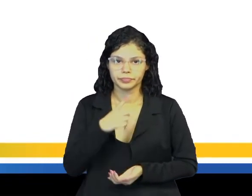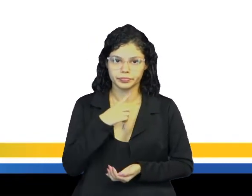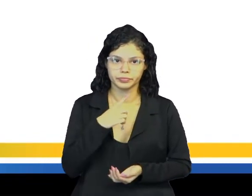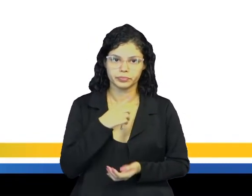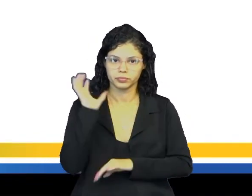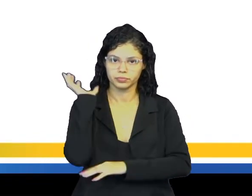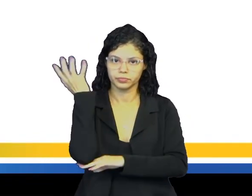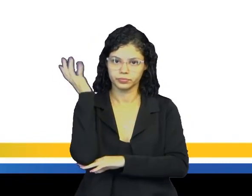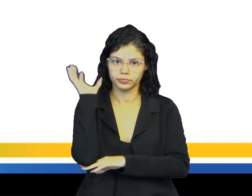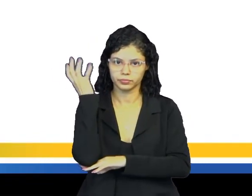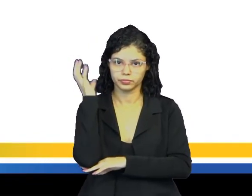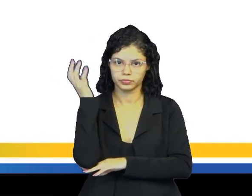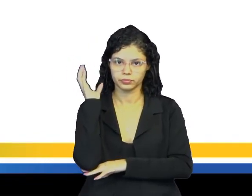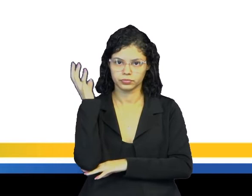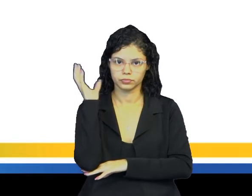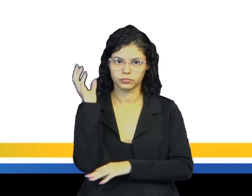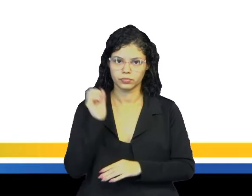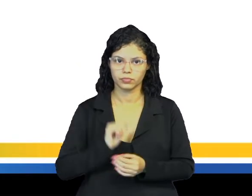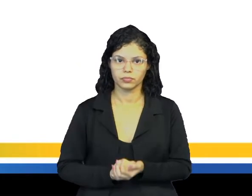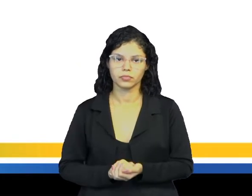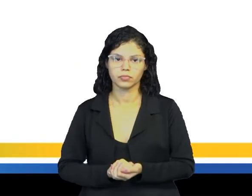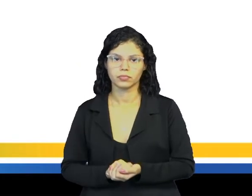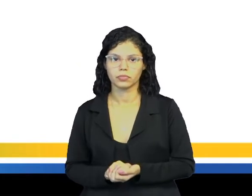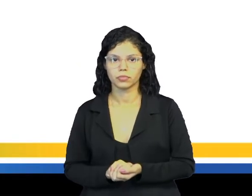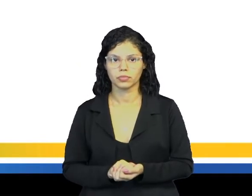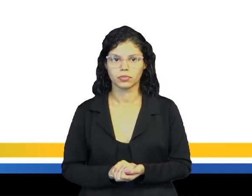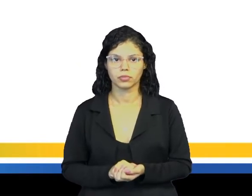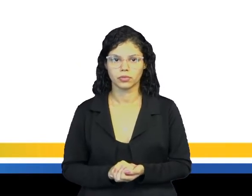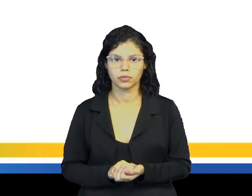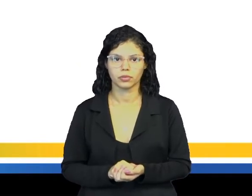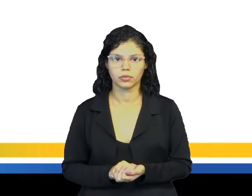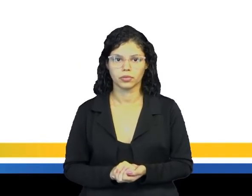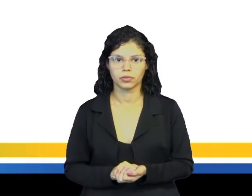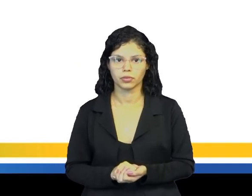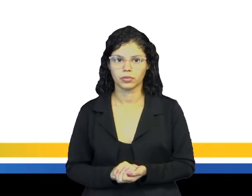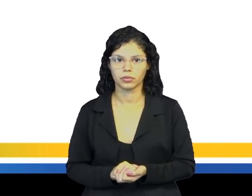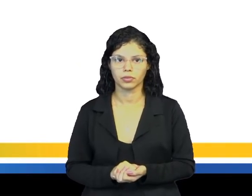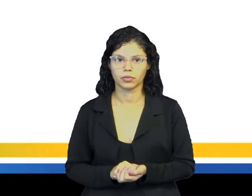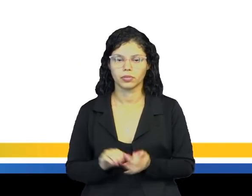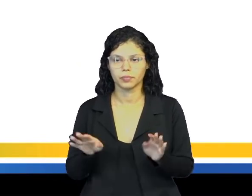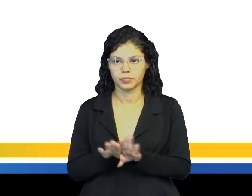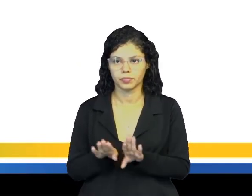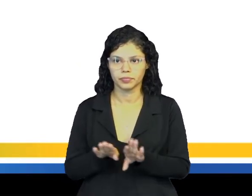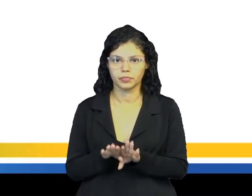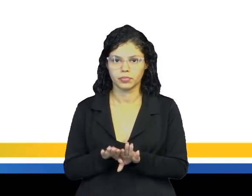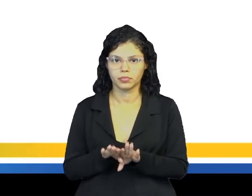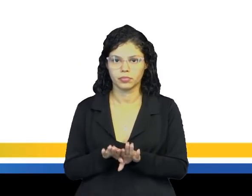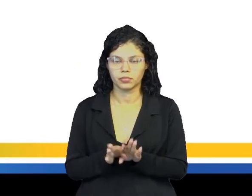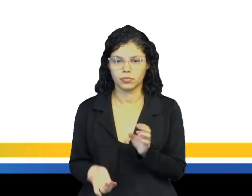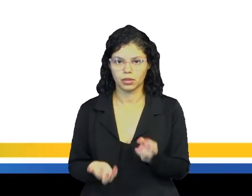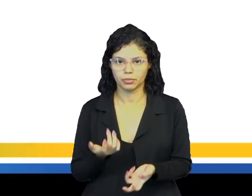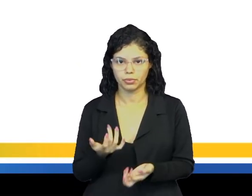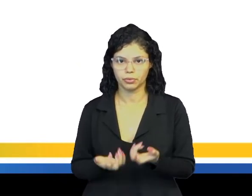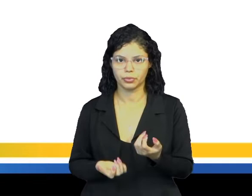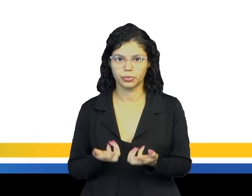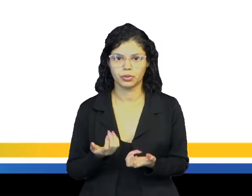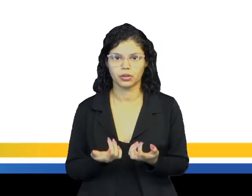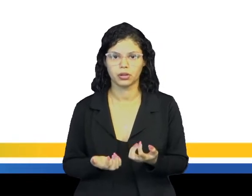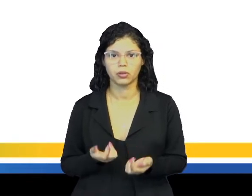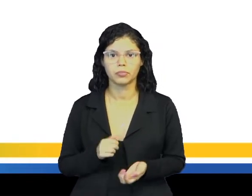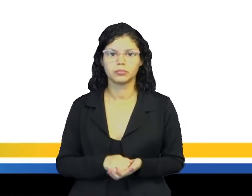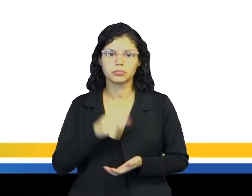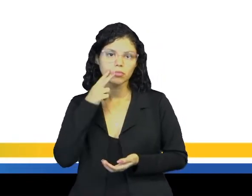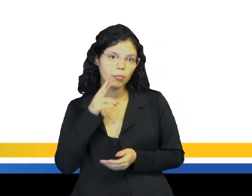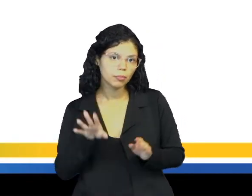planta aí toda encharcada de água, vemos uma outra panela, né, também aí liberando vapor,